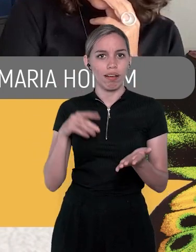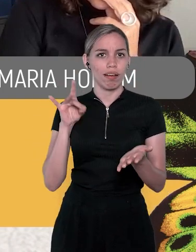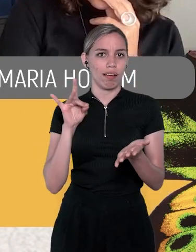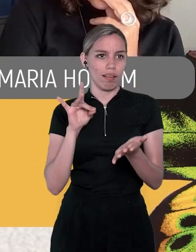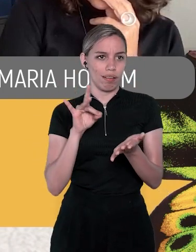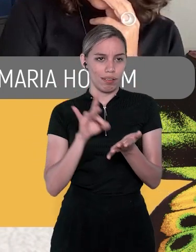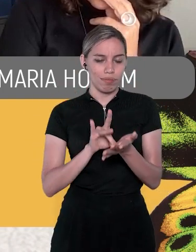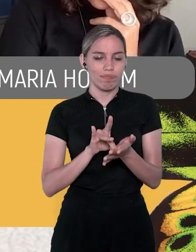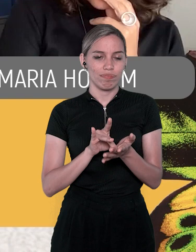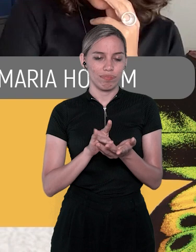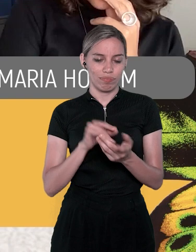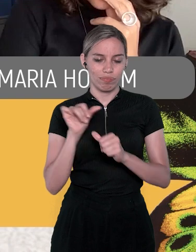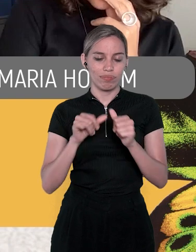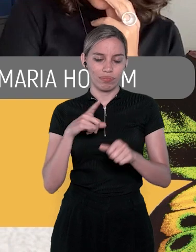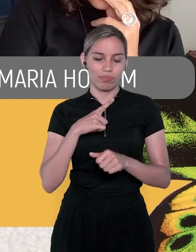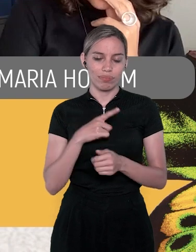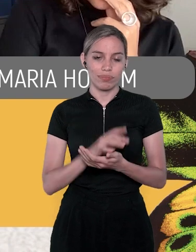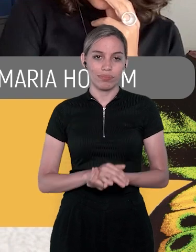Então, realmente,